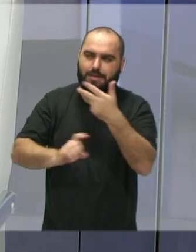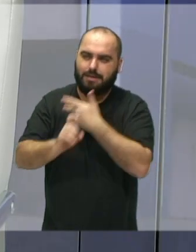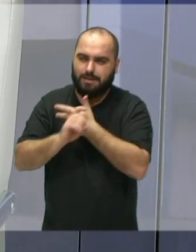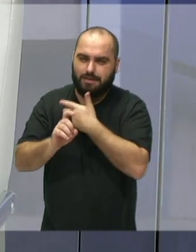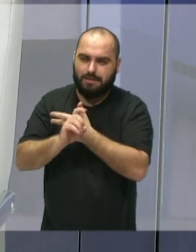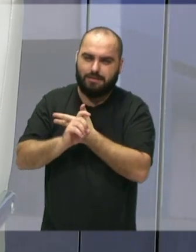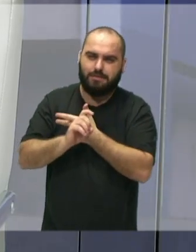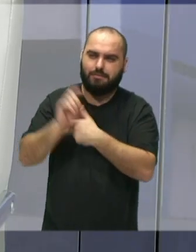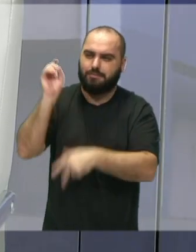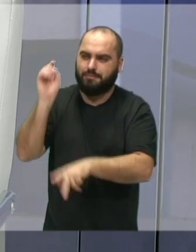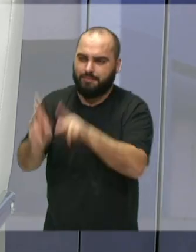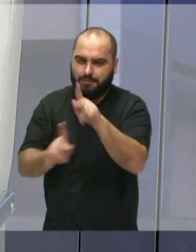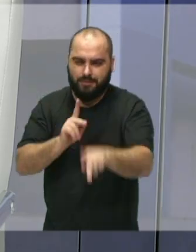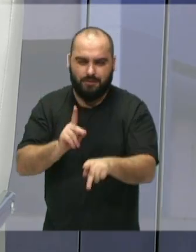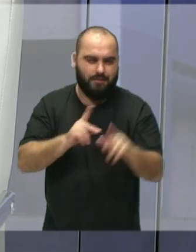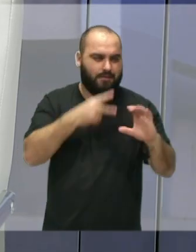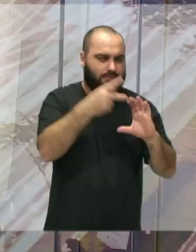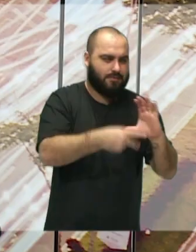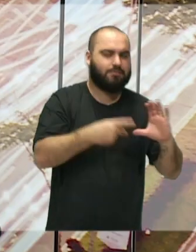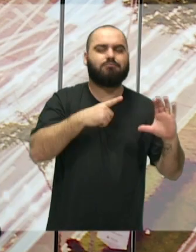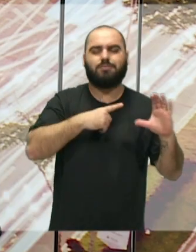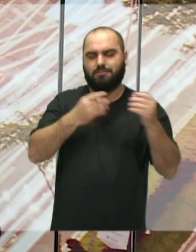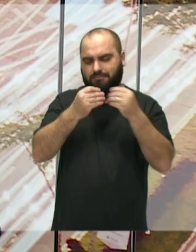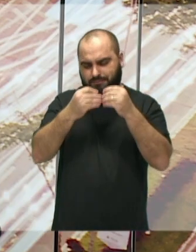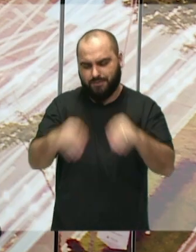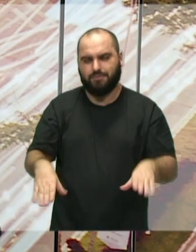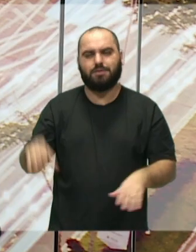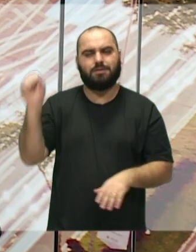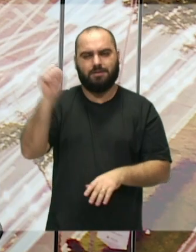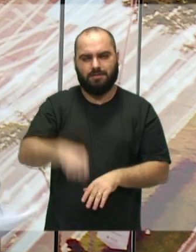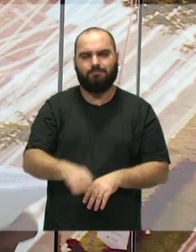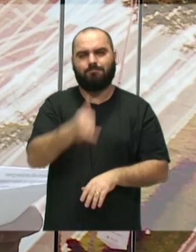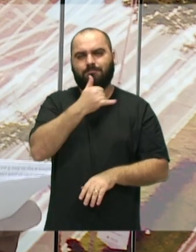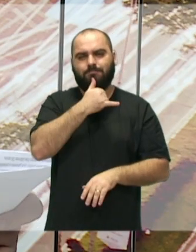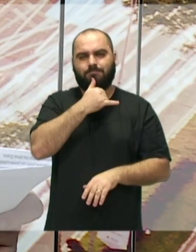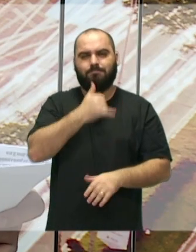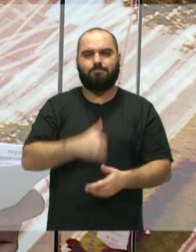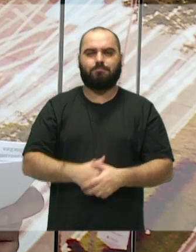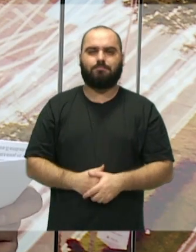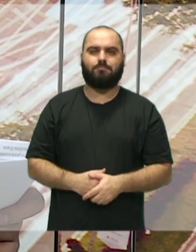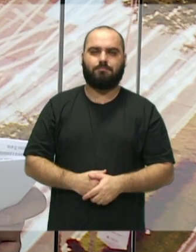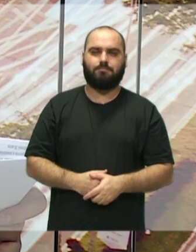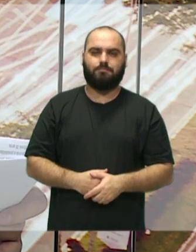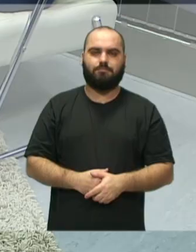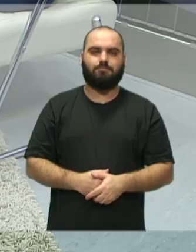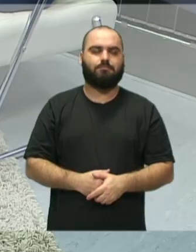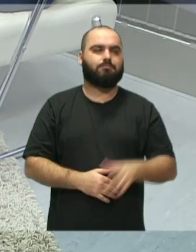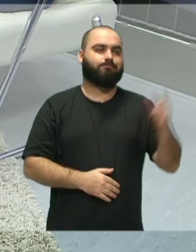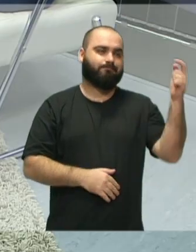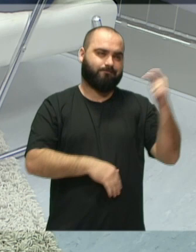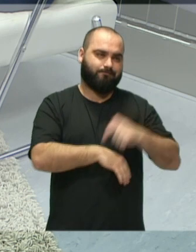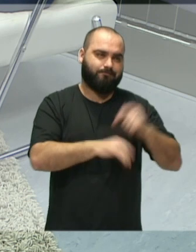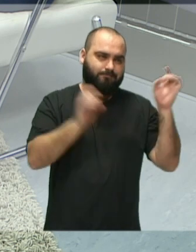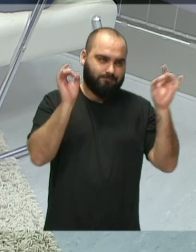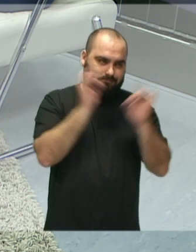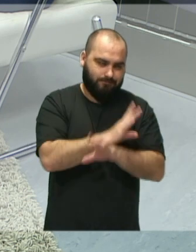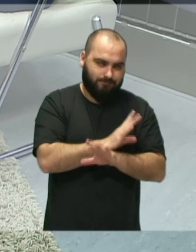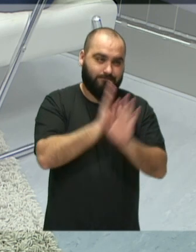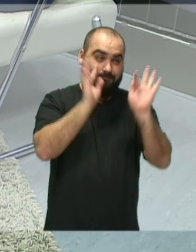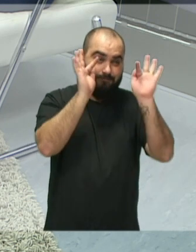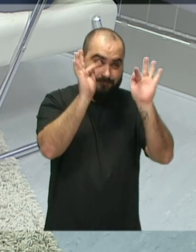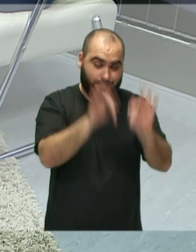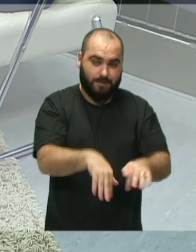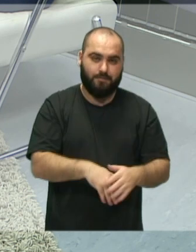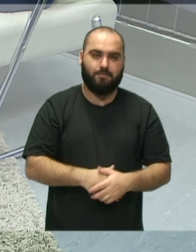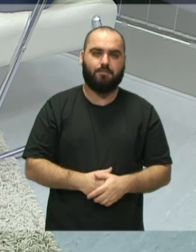população e com a Câmara de Vereadores tem trazido prejuízo para as pessoas, infelizmente. Vereadora, nosso tempo está esgotando. Para finalizar,